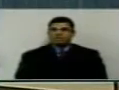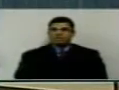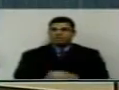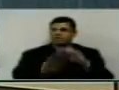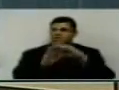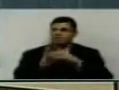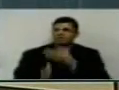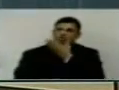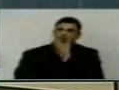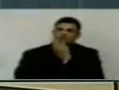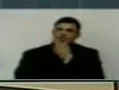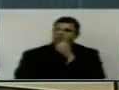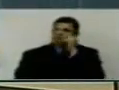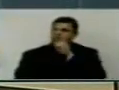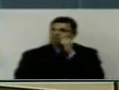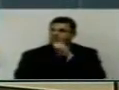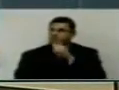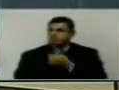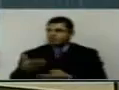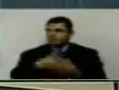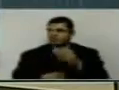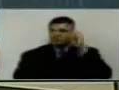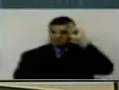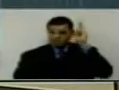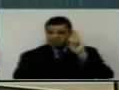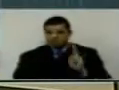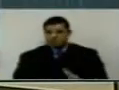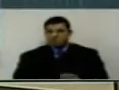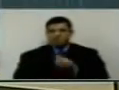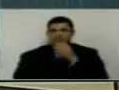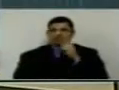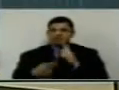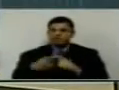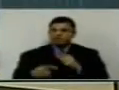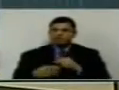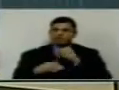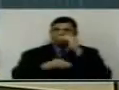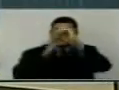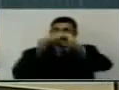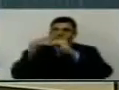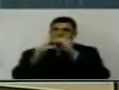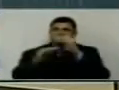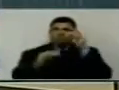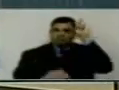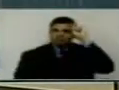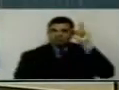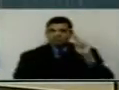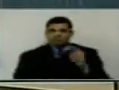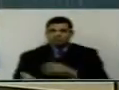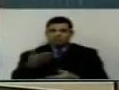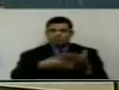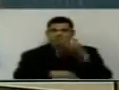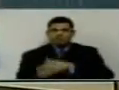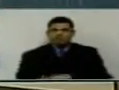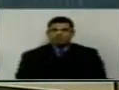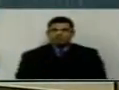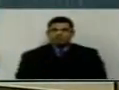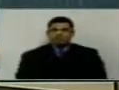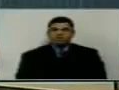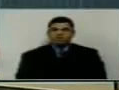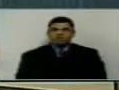e mulheres que constroem essa história. Porque quem constrói essa história de 30 anos não